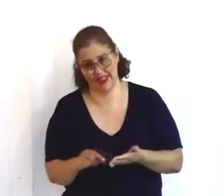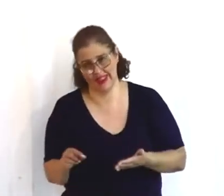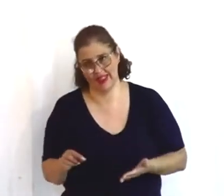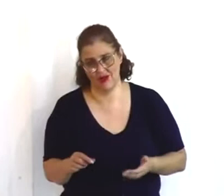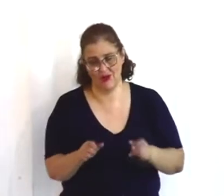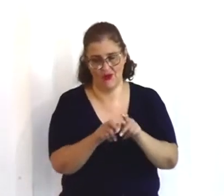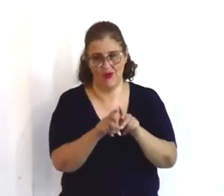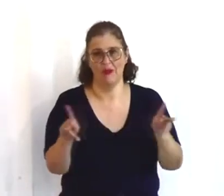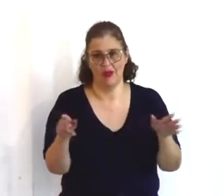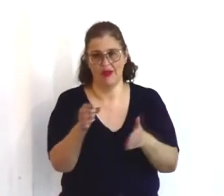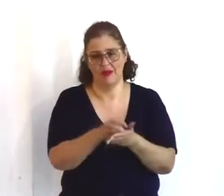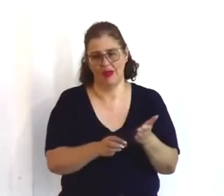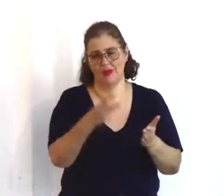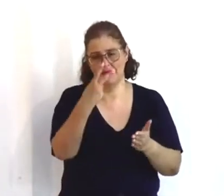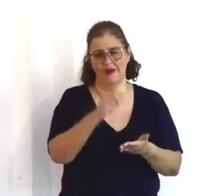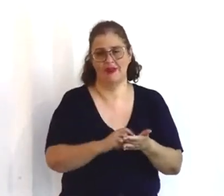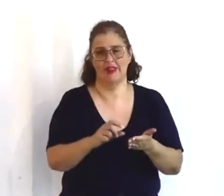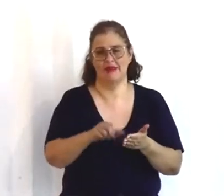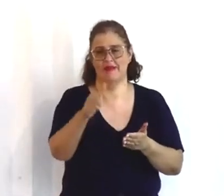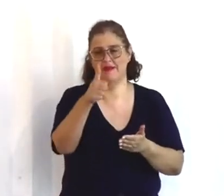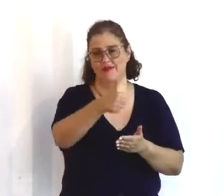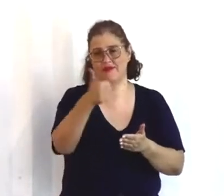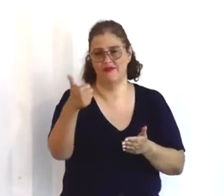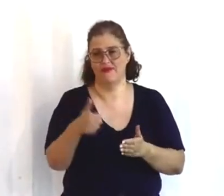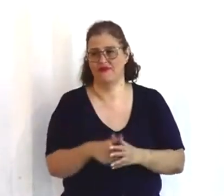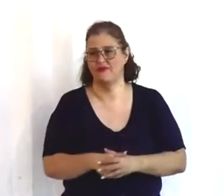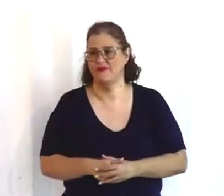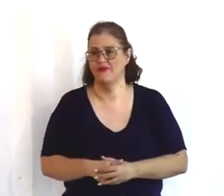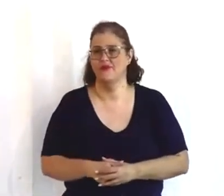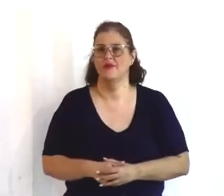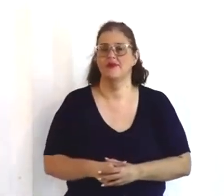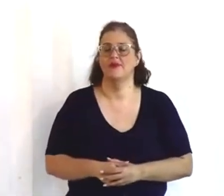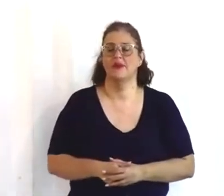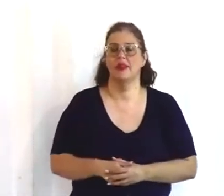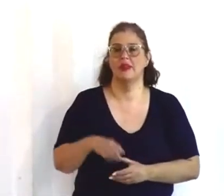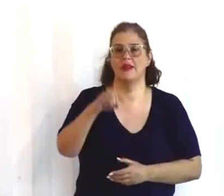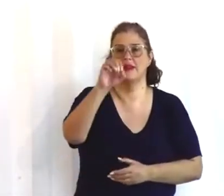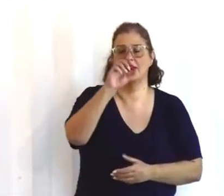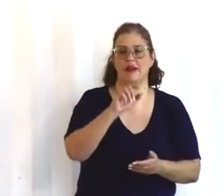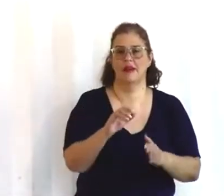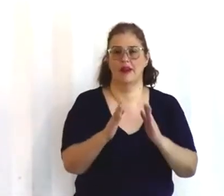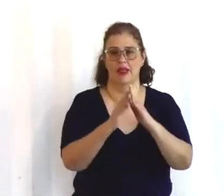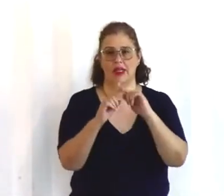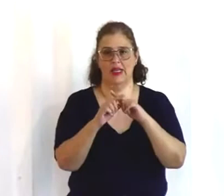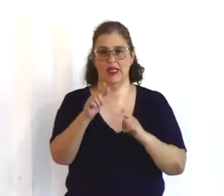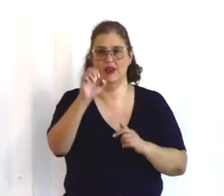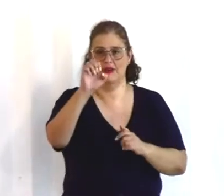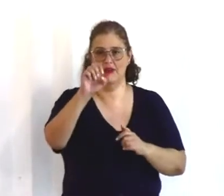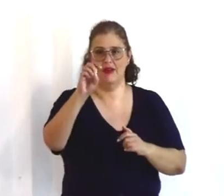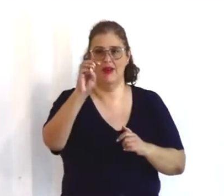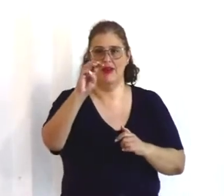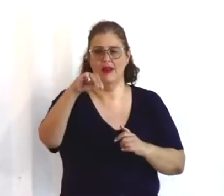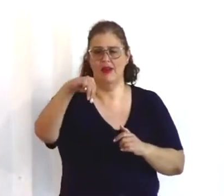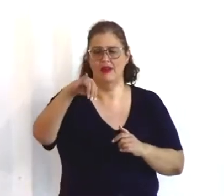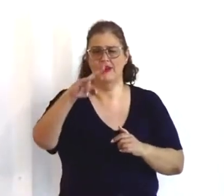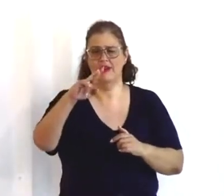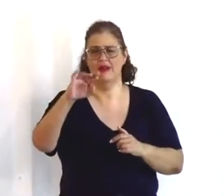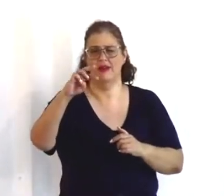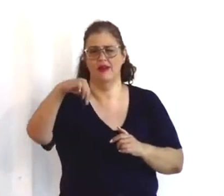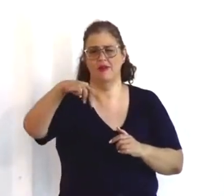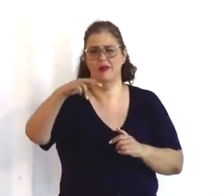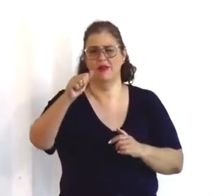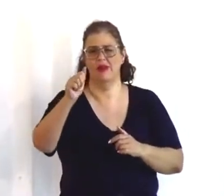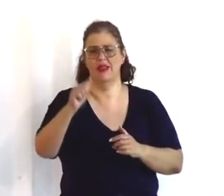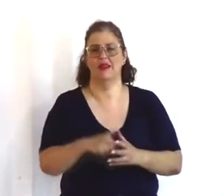a parte B. Agora dentro do contexto da igreja de Esmirna. O vencedor de nenhum